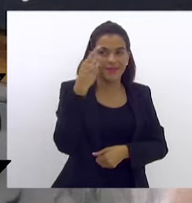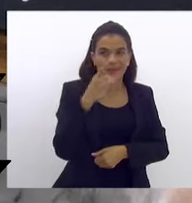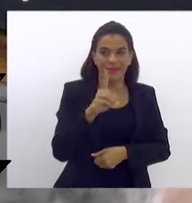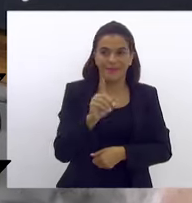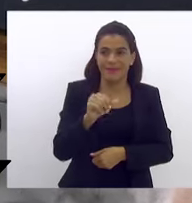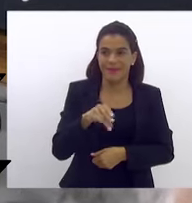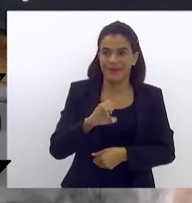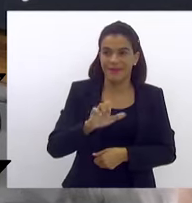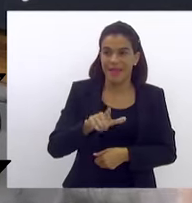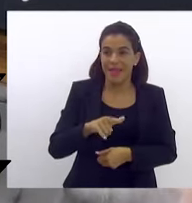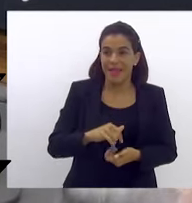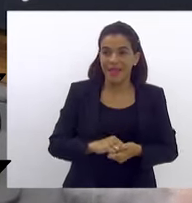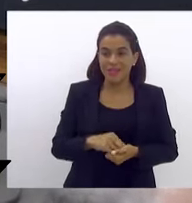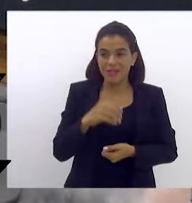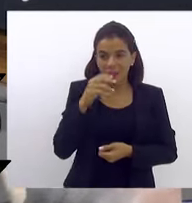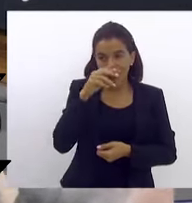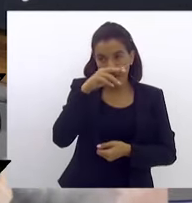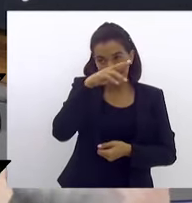irmão